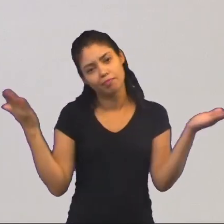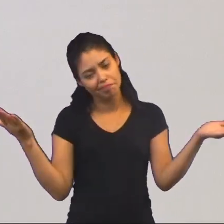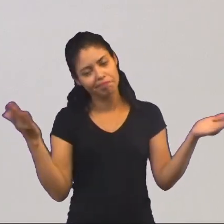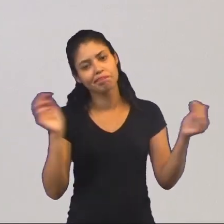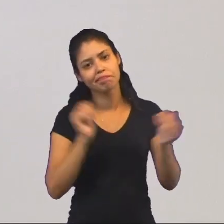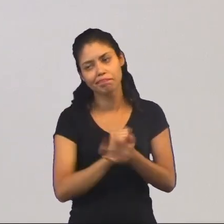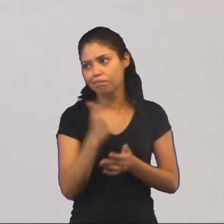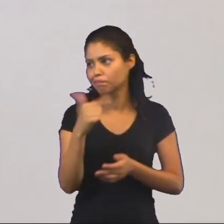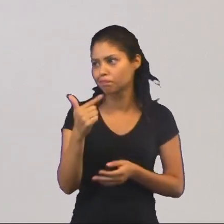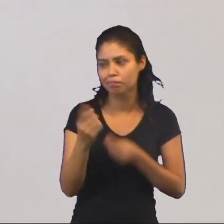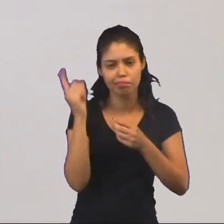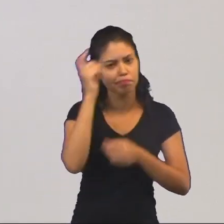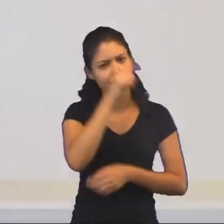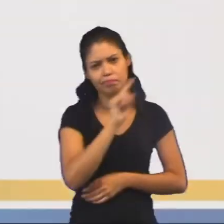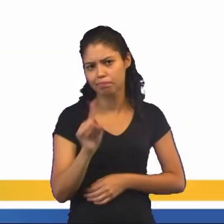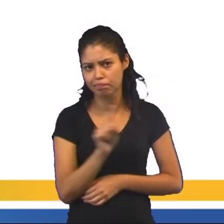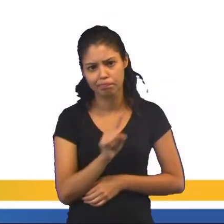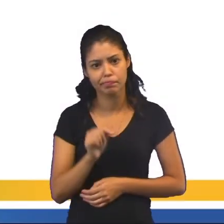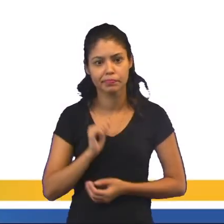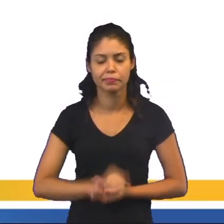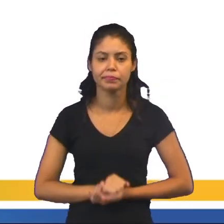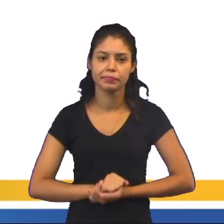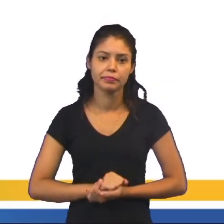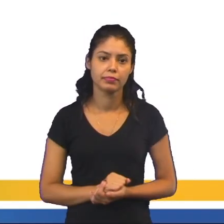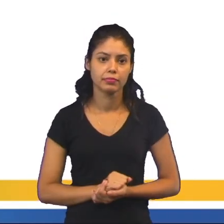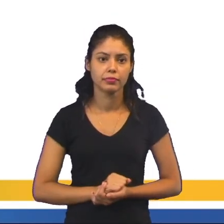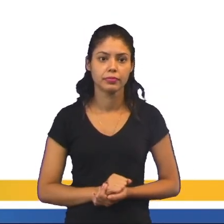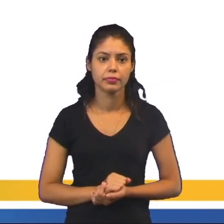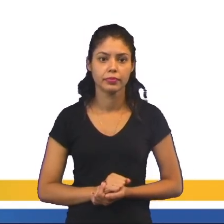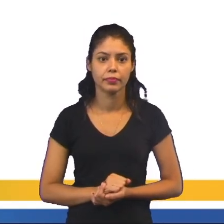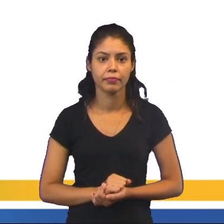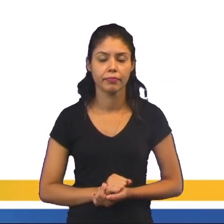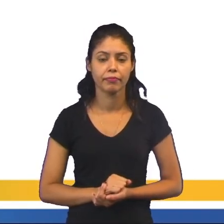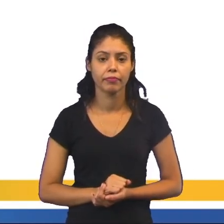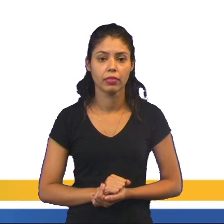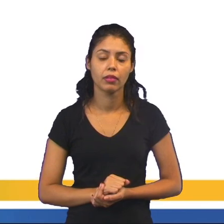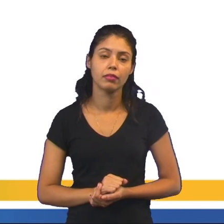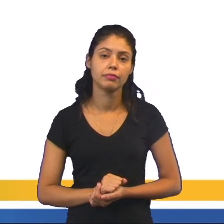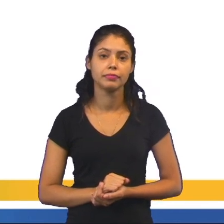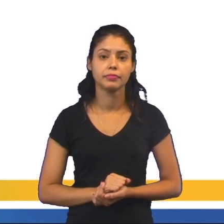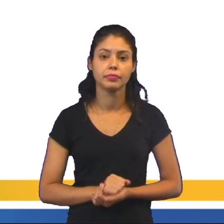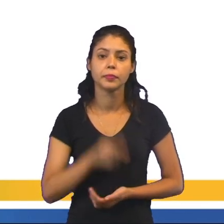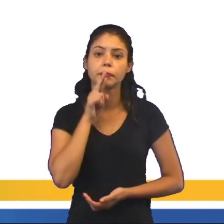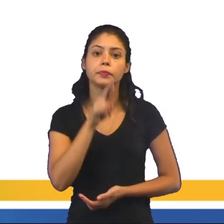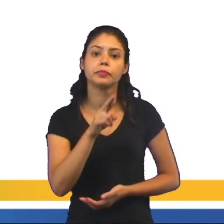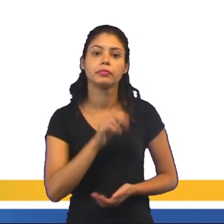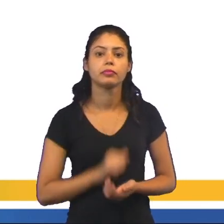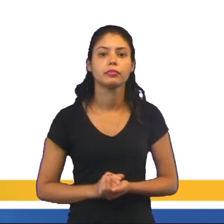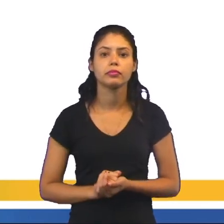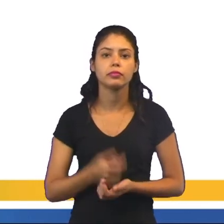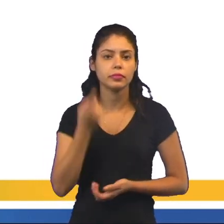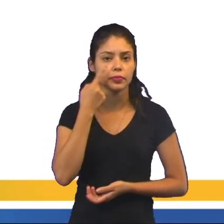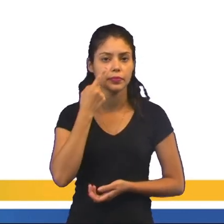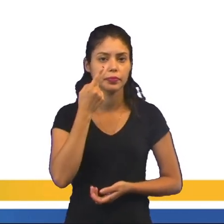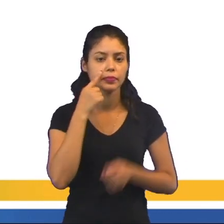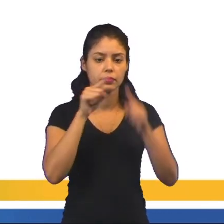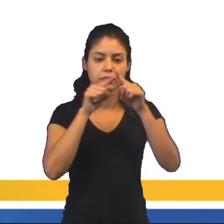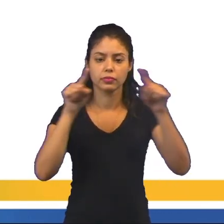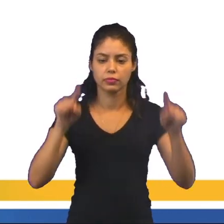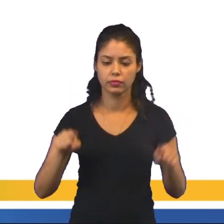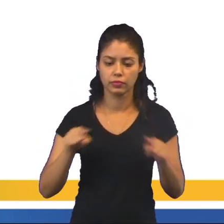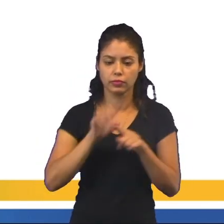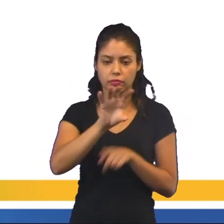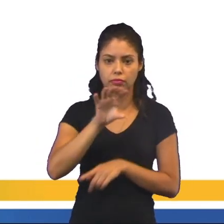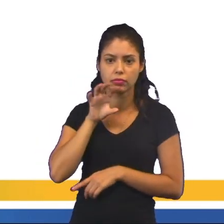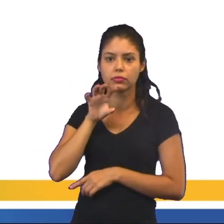pessoal. Não tem muita dificuldade. Então vejamos. Resposta. Ao analisarmos, tá,